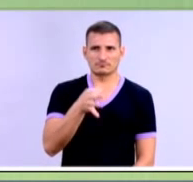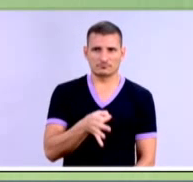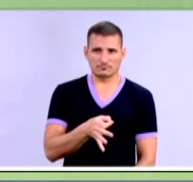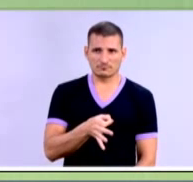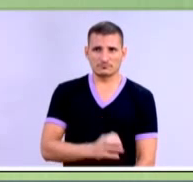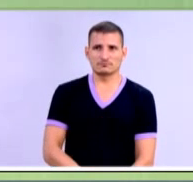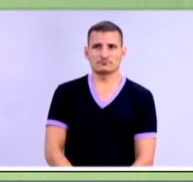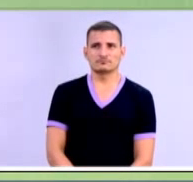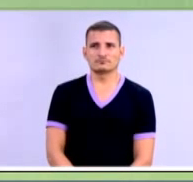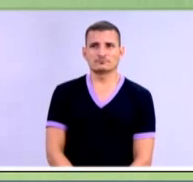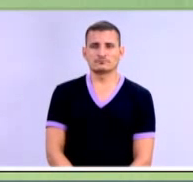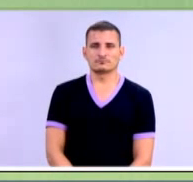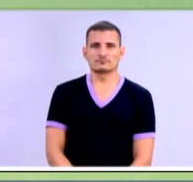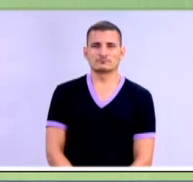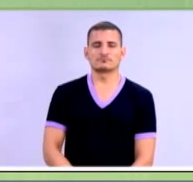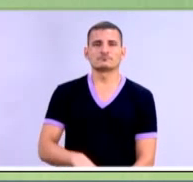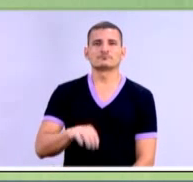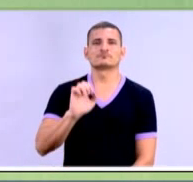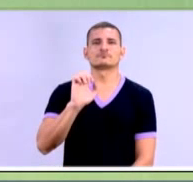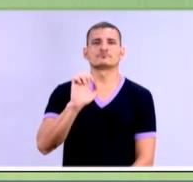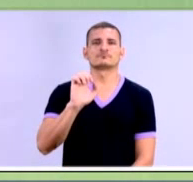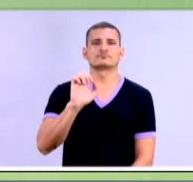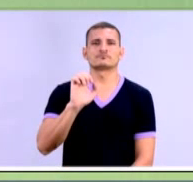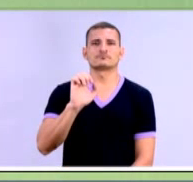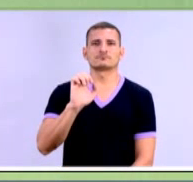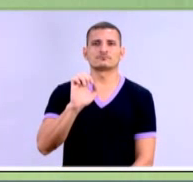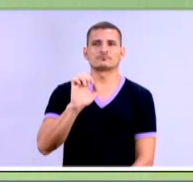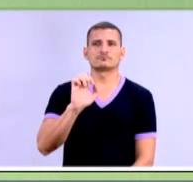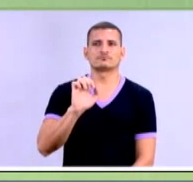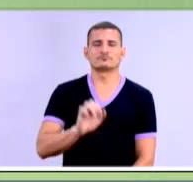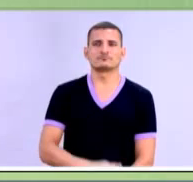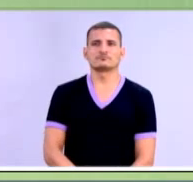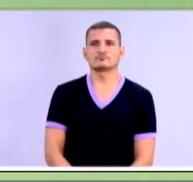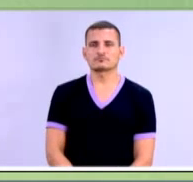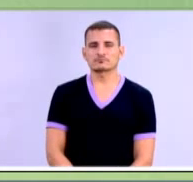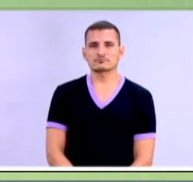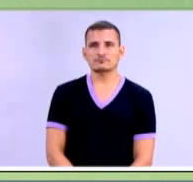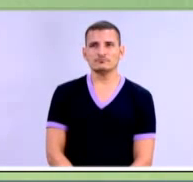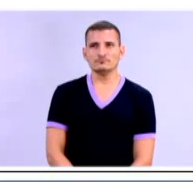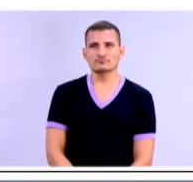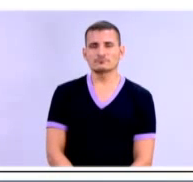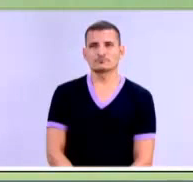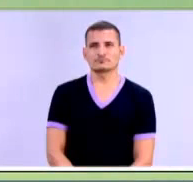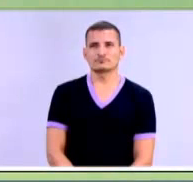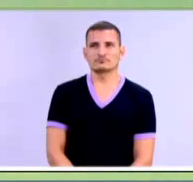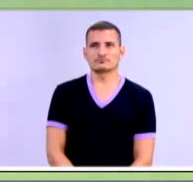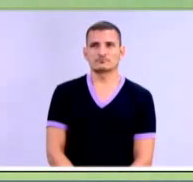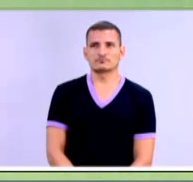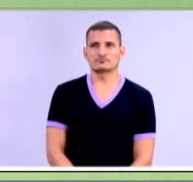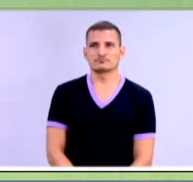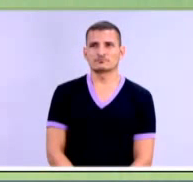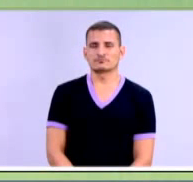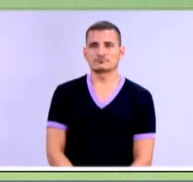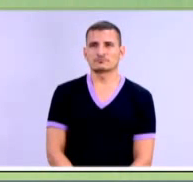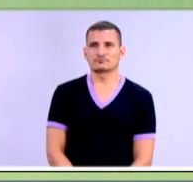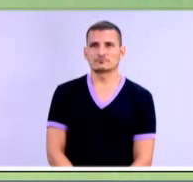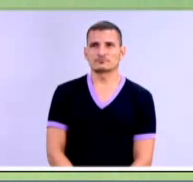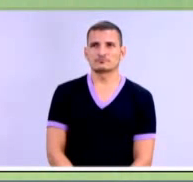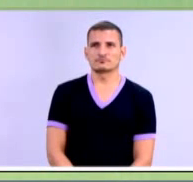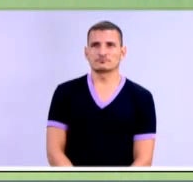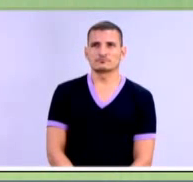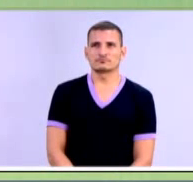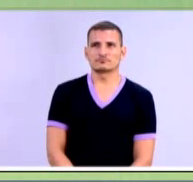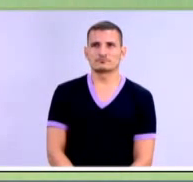é a letra E, assertiva 3. Vamos explicar? Eu vou voltar na pergunta aqui para vocês acompanharem.